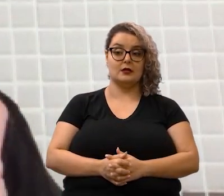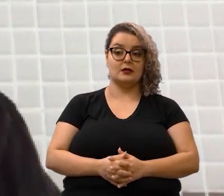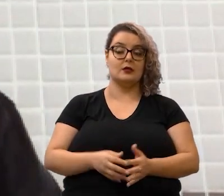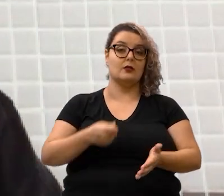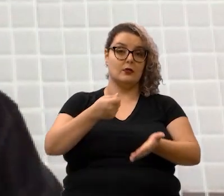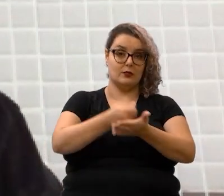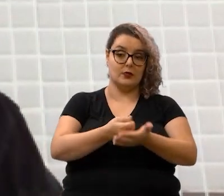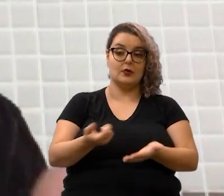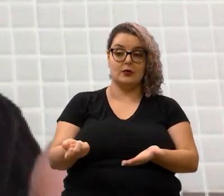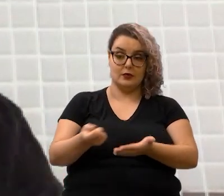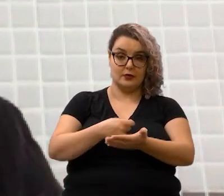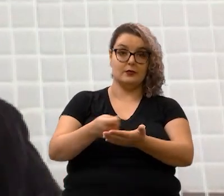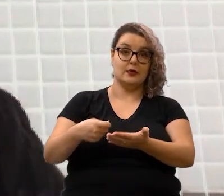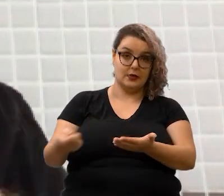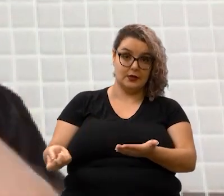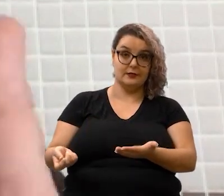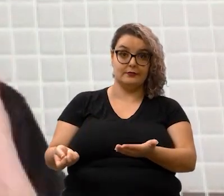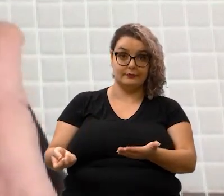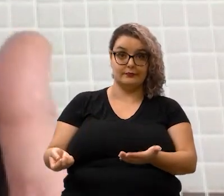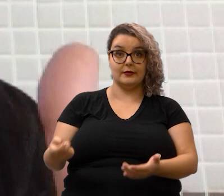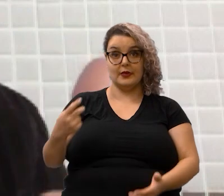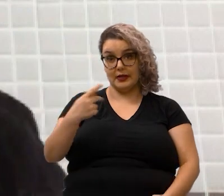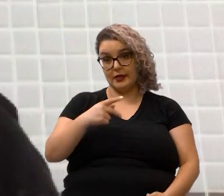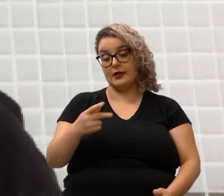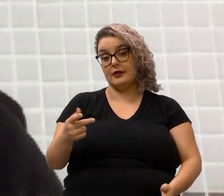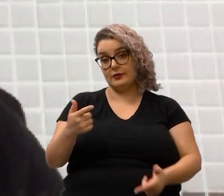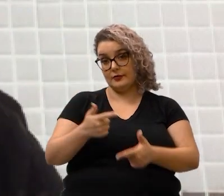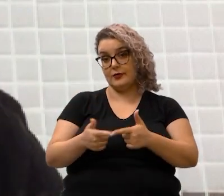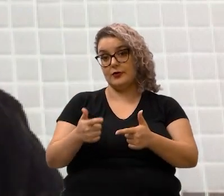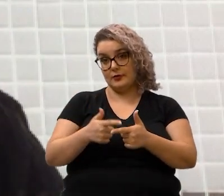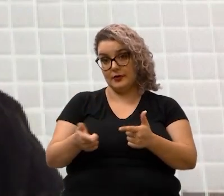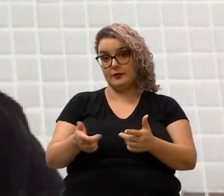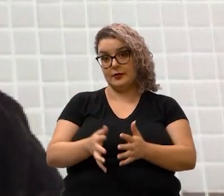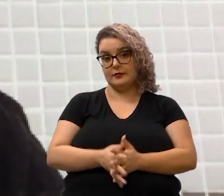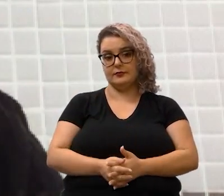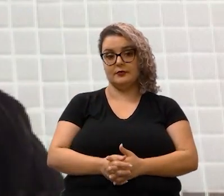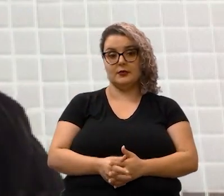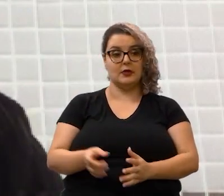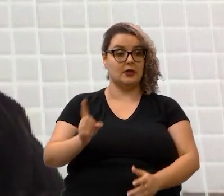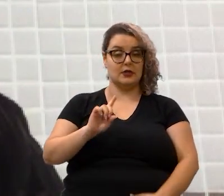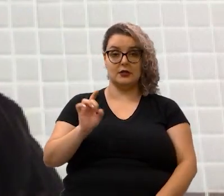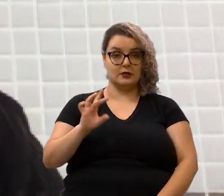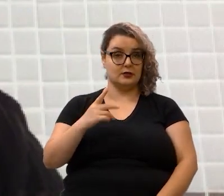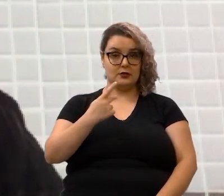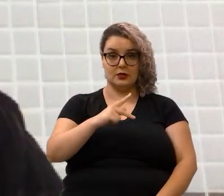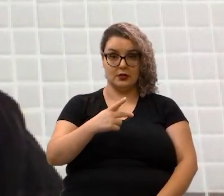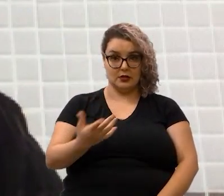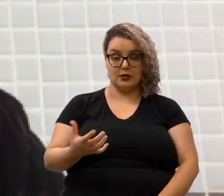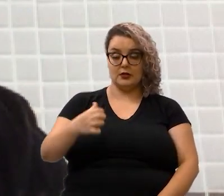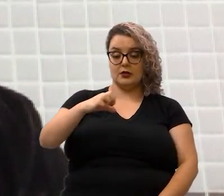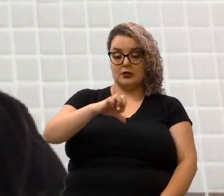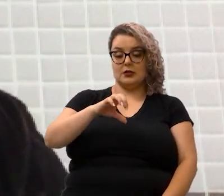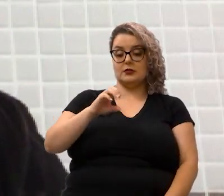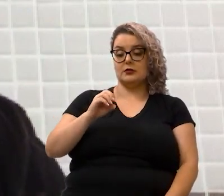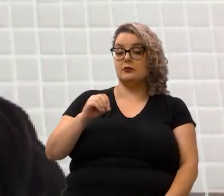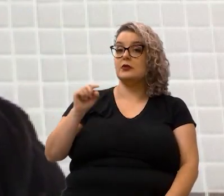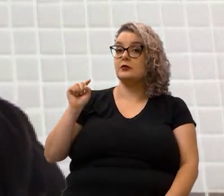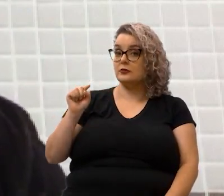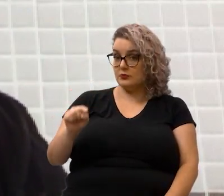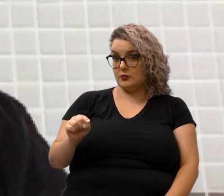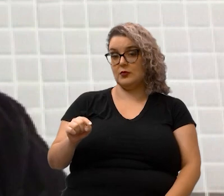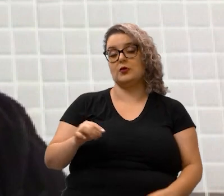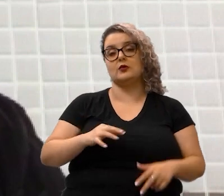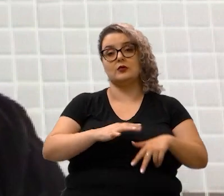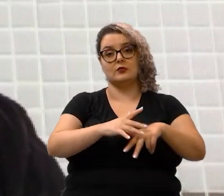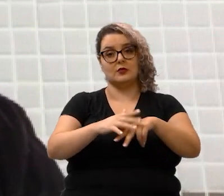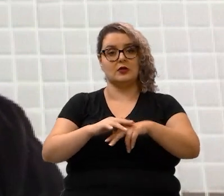recebia pagamento para dar autógrafo, né? Ele acabou tendo problema. E não só ele, como desses 900 mil